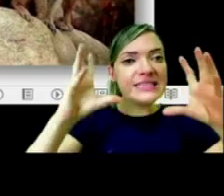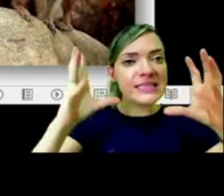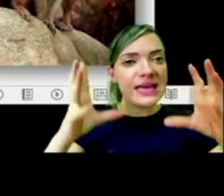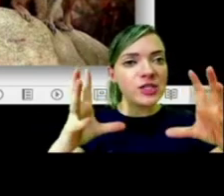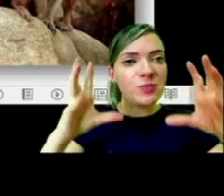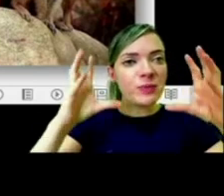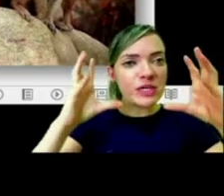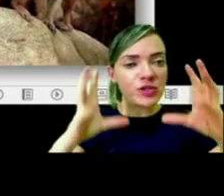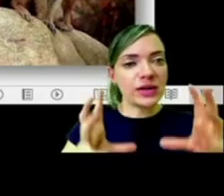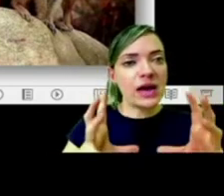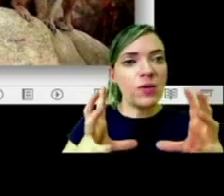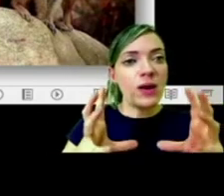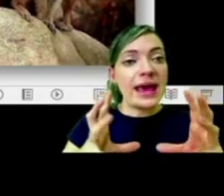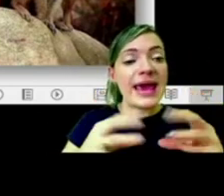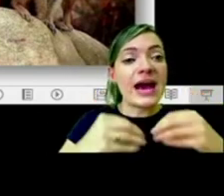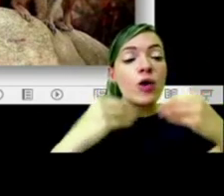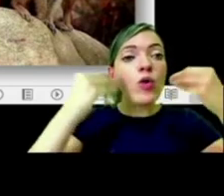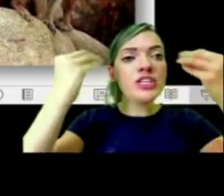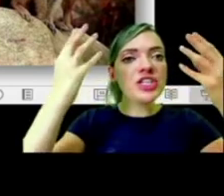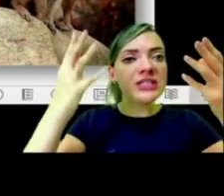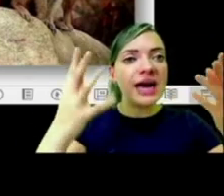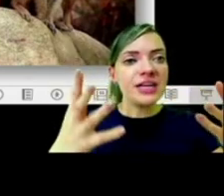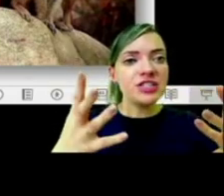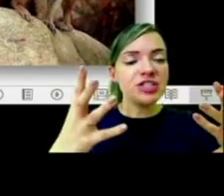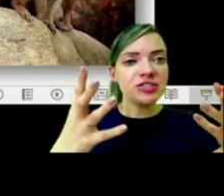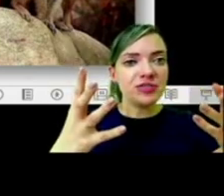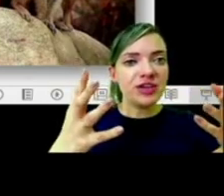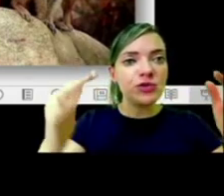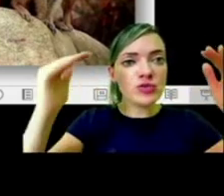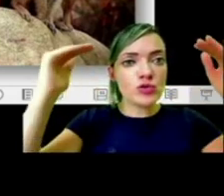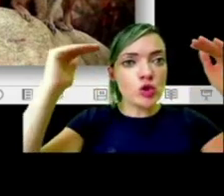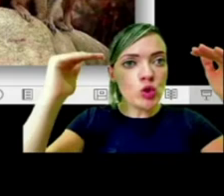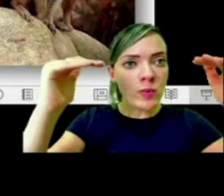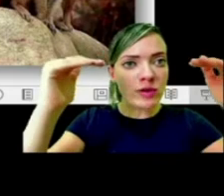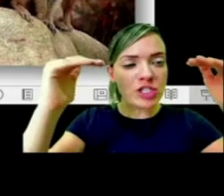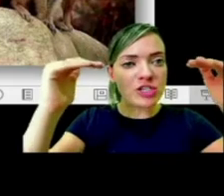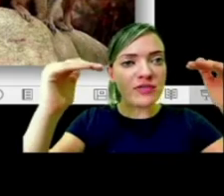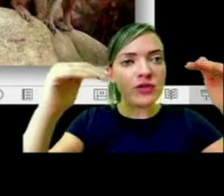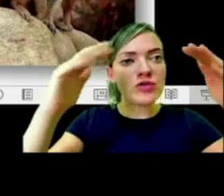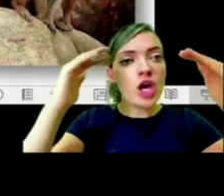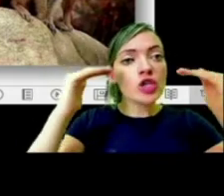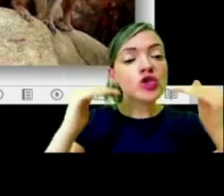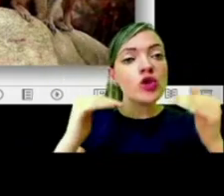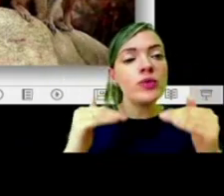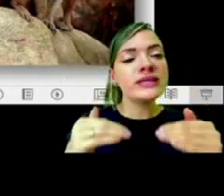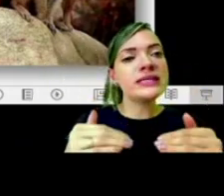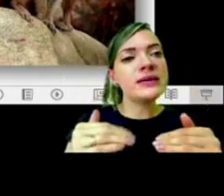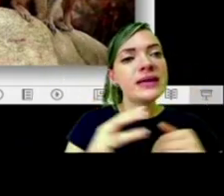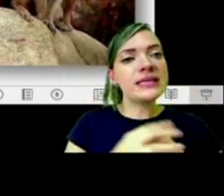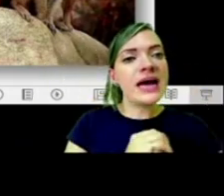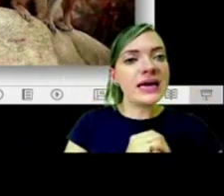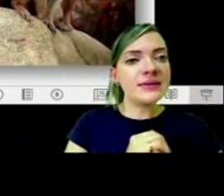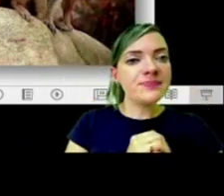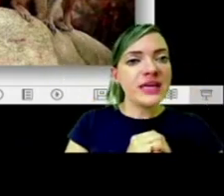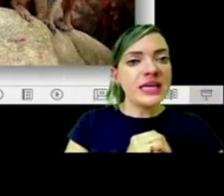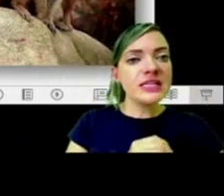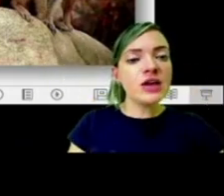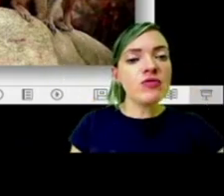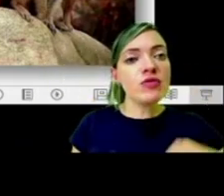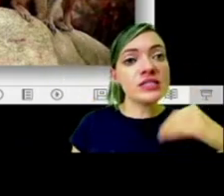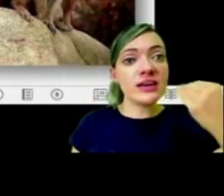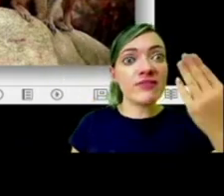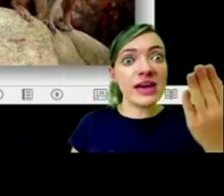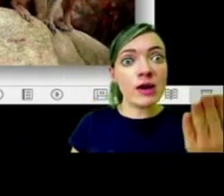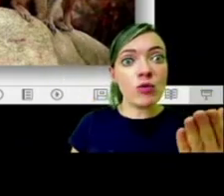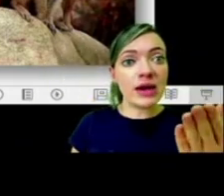A densidade populacional é a quantidade de indivíduos, número de indivíduos, sobre uma determinada área.